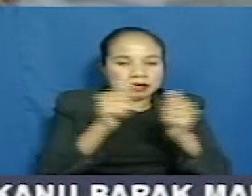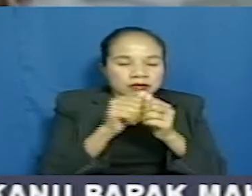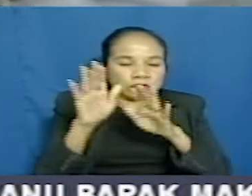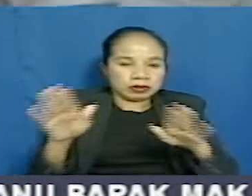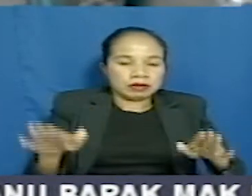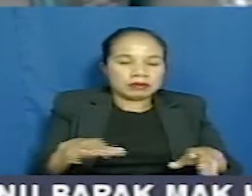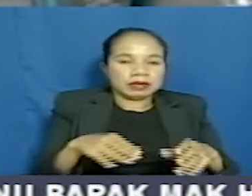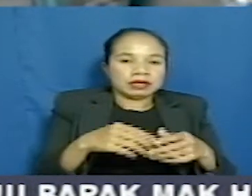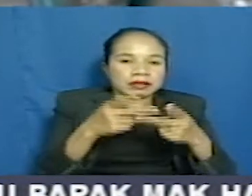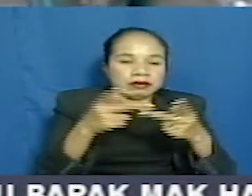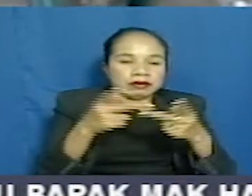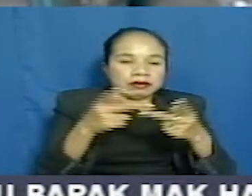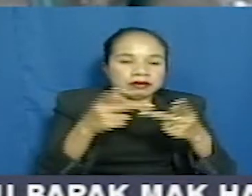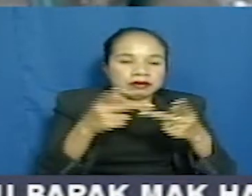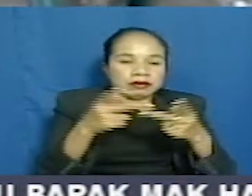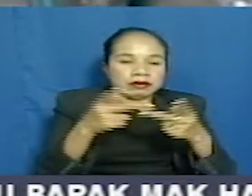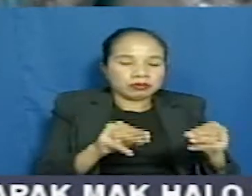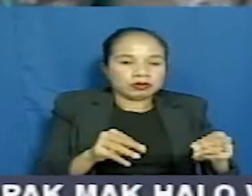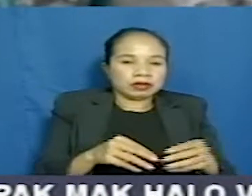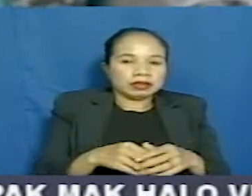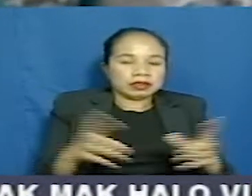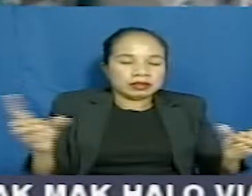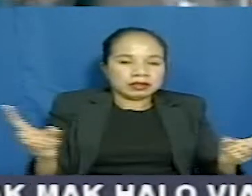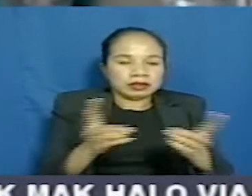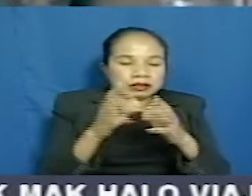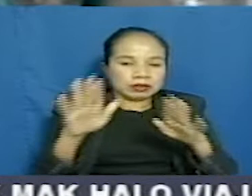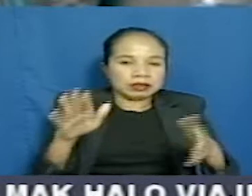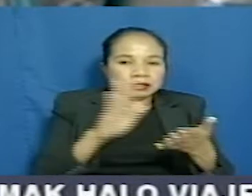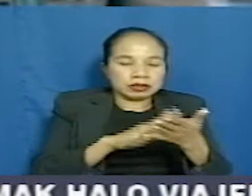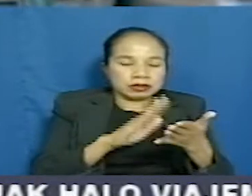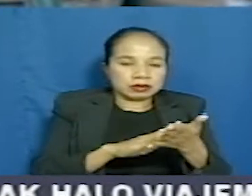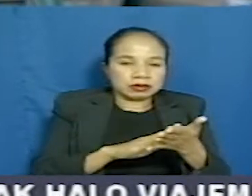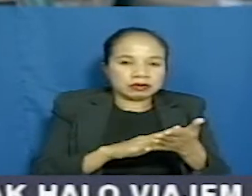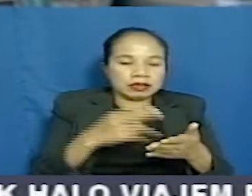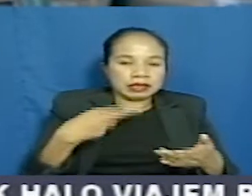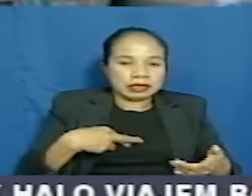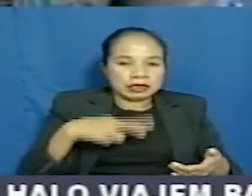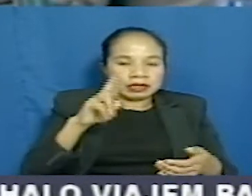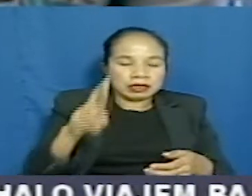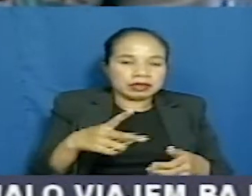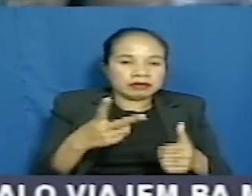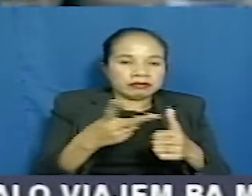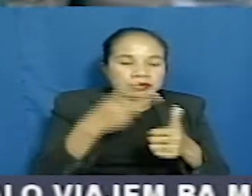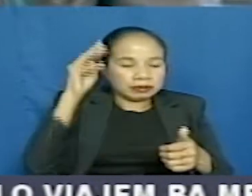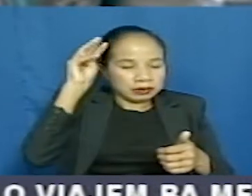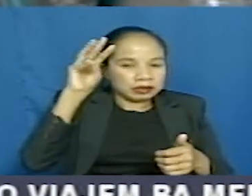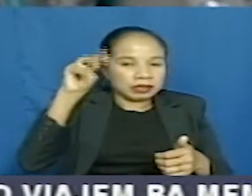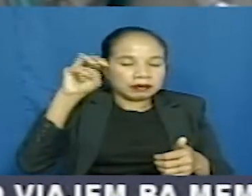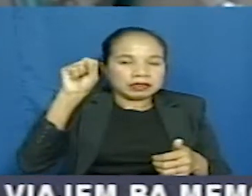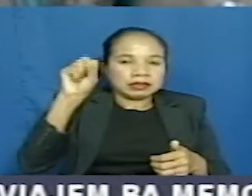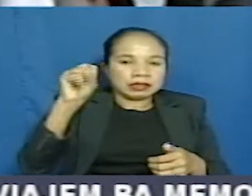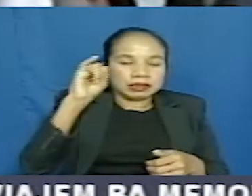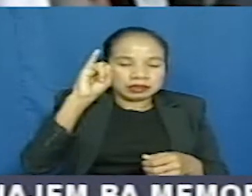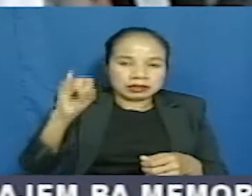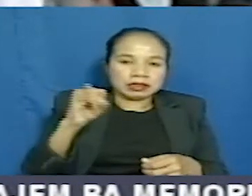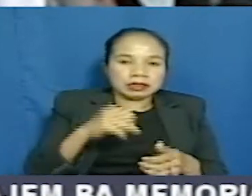Colabari que é centro de evacuação no concentração Labari que é escola técnico vocacional Hera. Vice-ministra Solidariedade Social